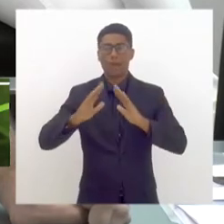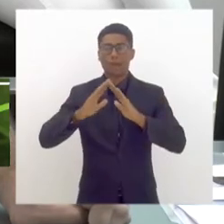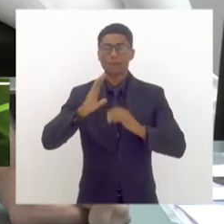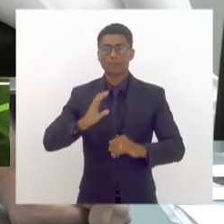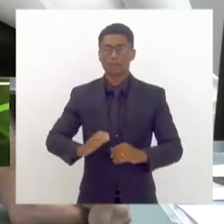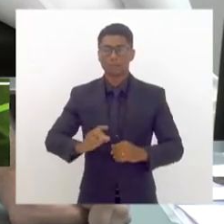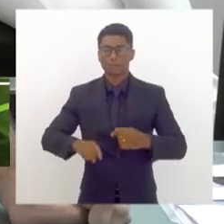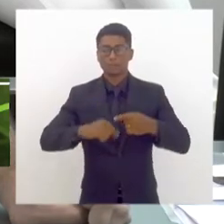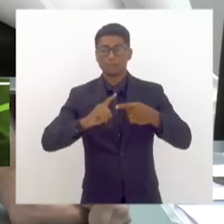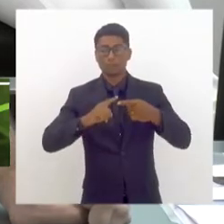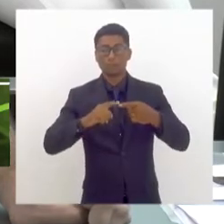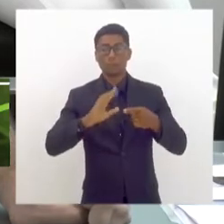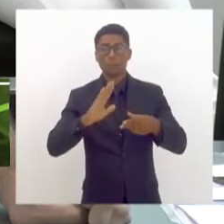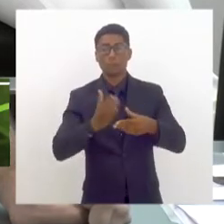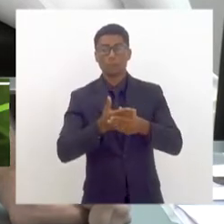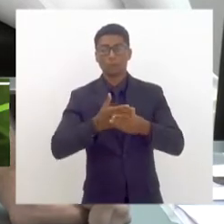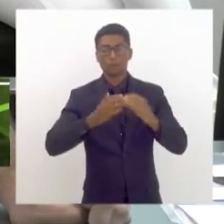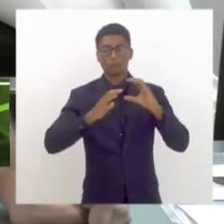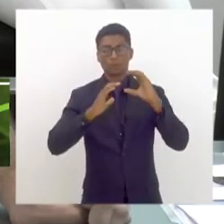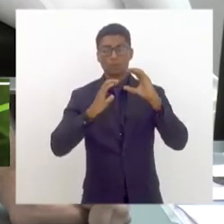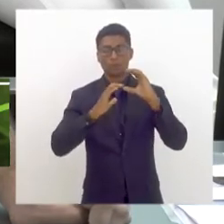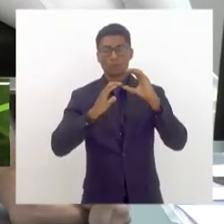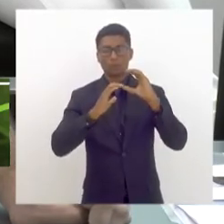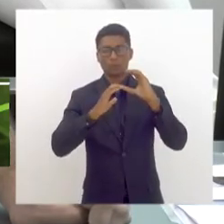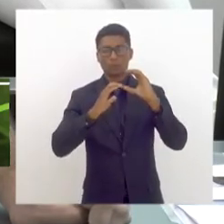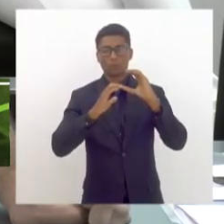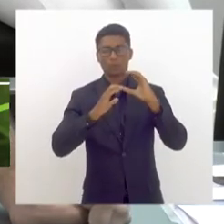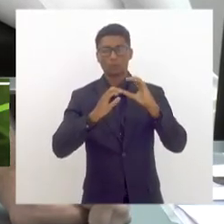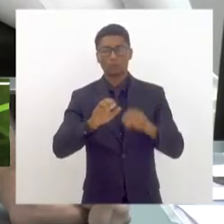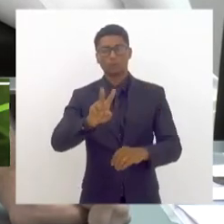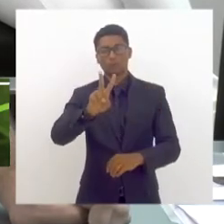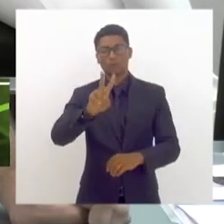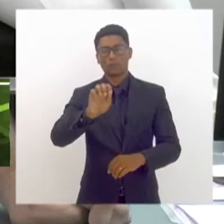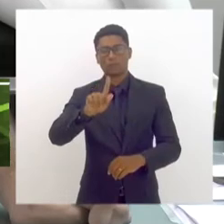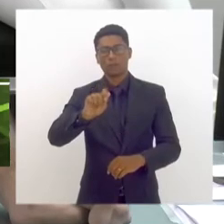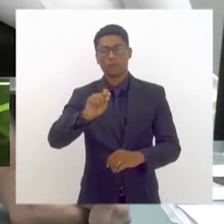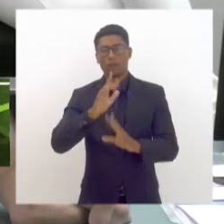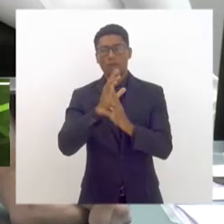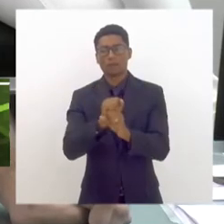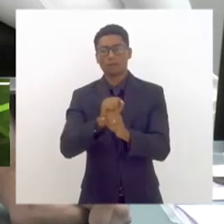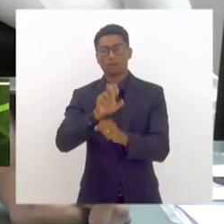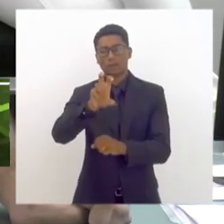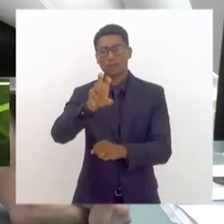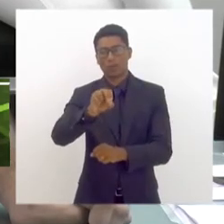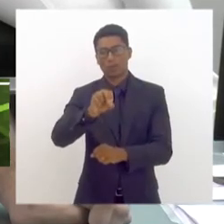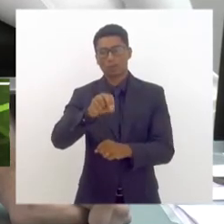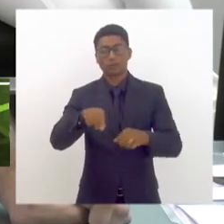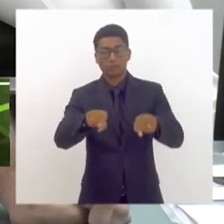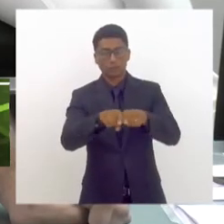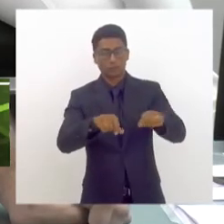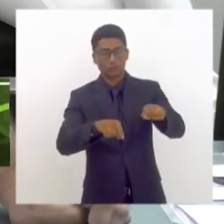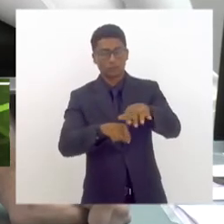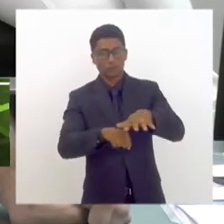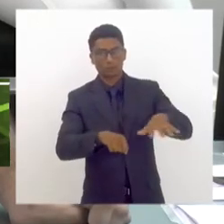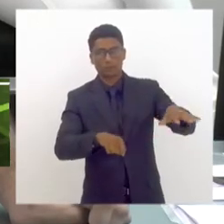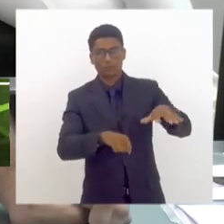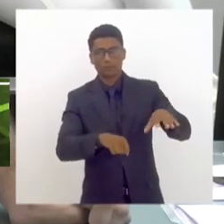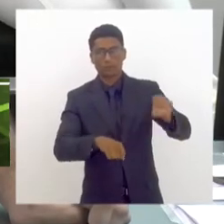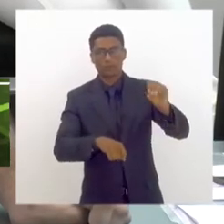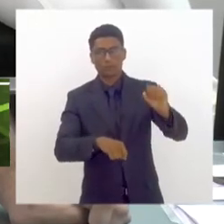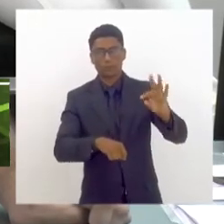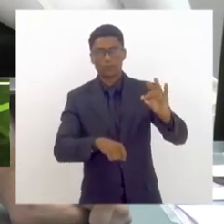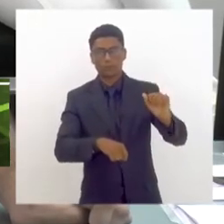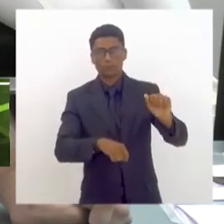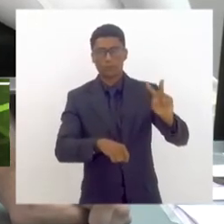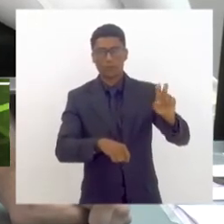de concurso, que tem mais ou menos 50 vagas para serem preenchidas. Inclusive, na Costa Verde, hoje, em atuação, tem